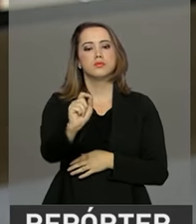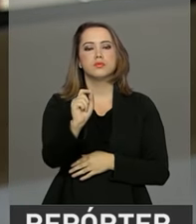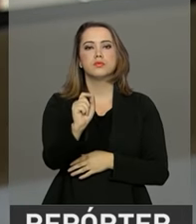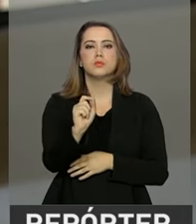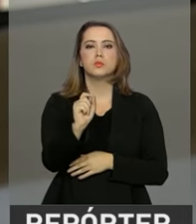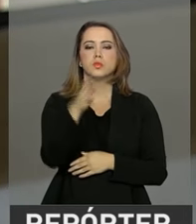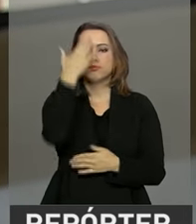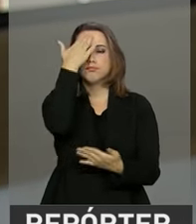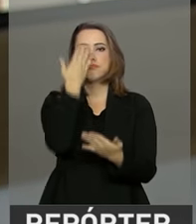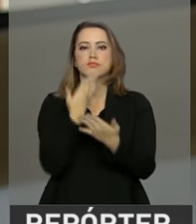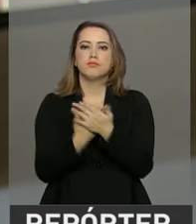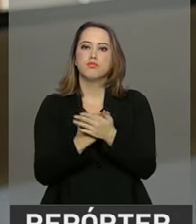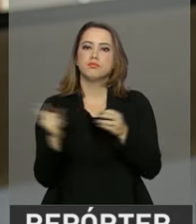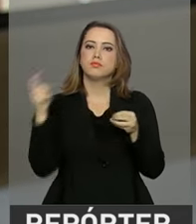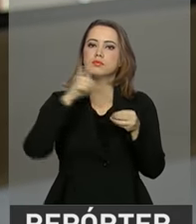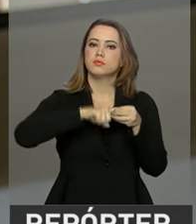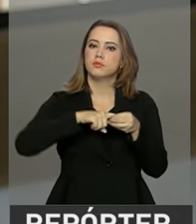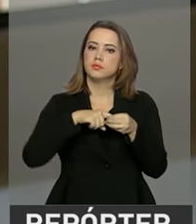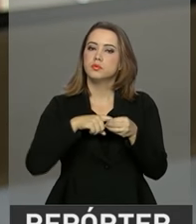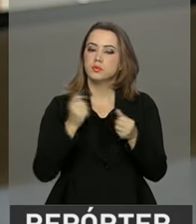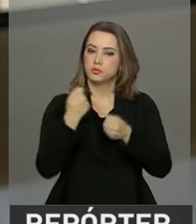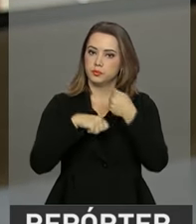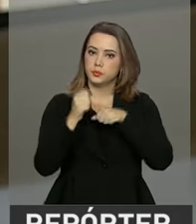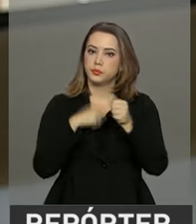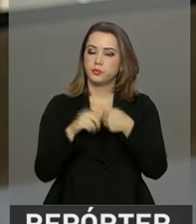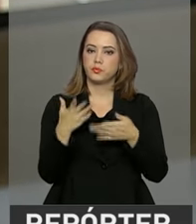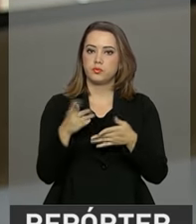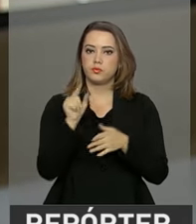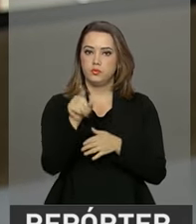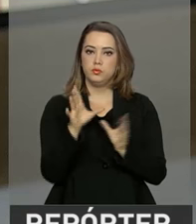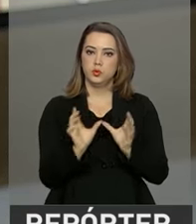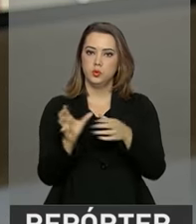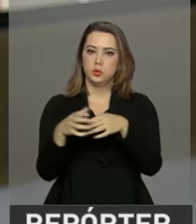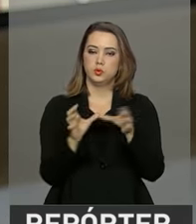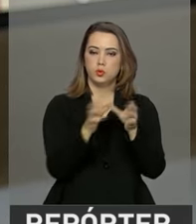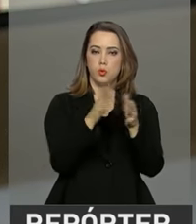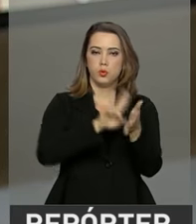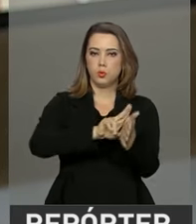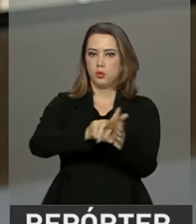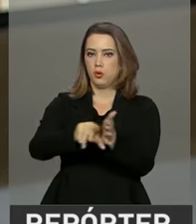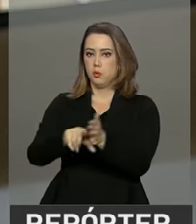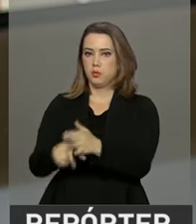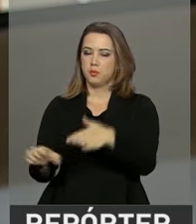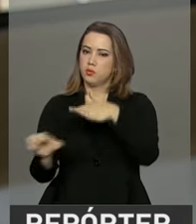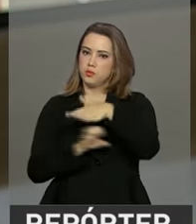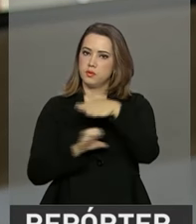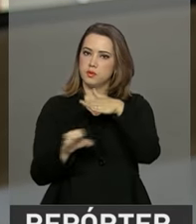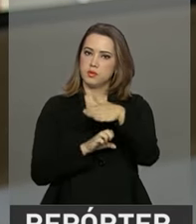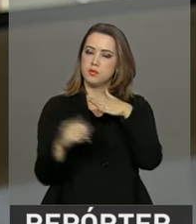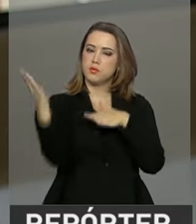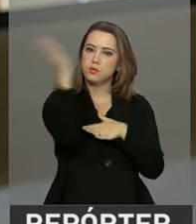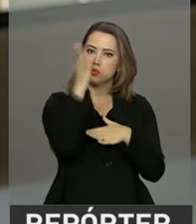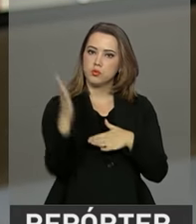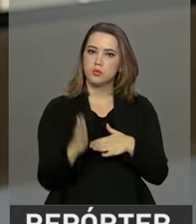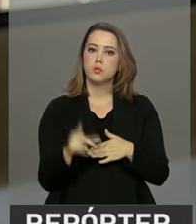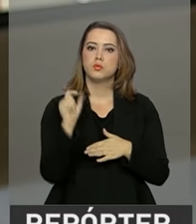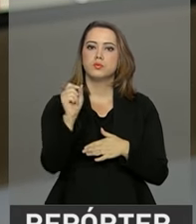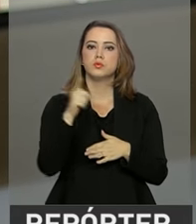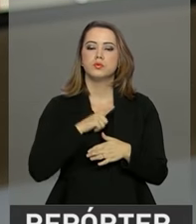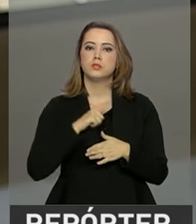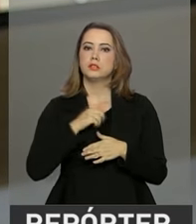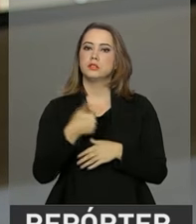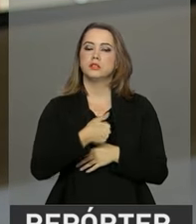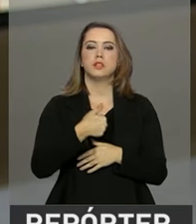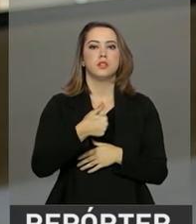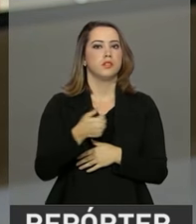está sendo retomada eles fazem parte da Confederação de associações comerciais e empresariais do Brasil que no ano passado teve um